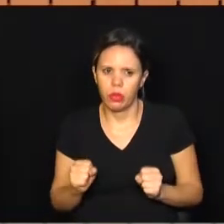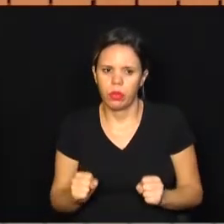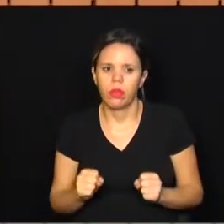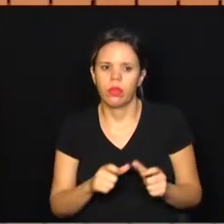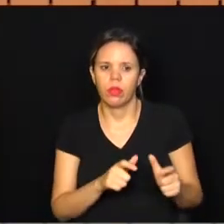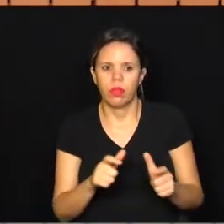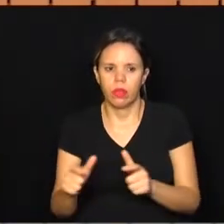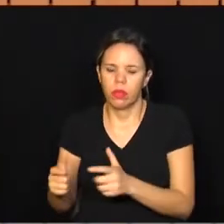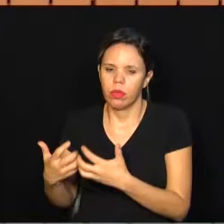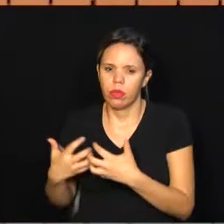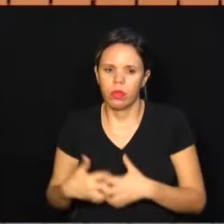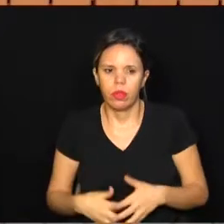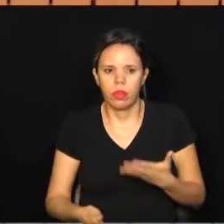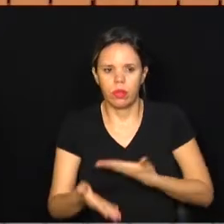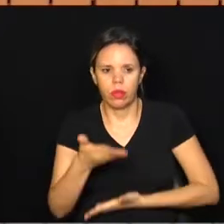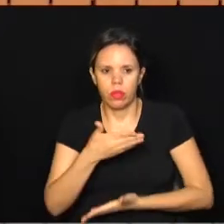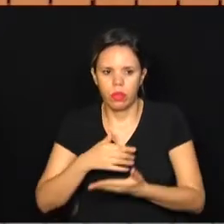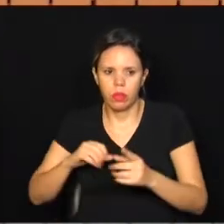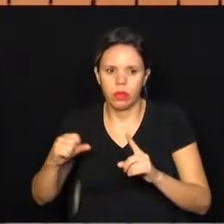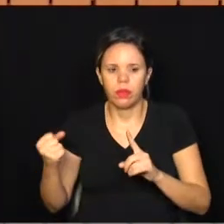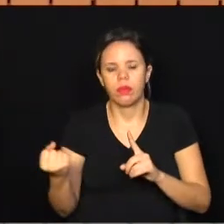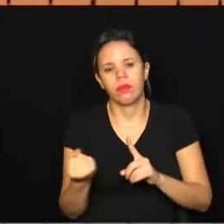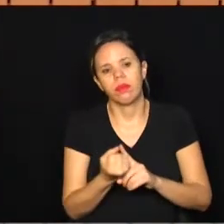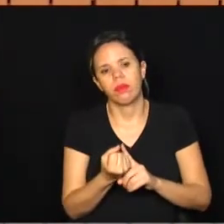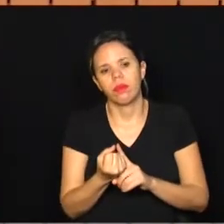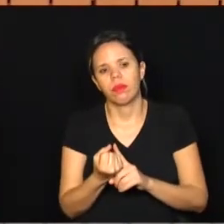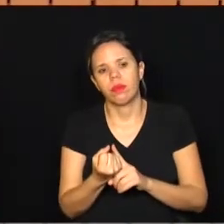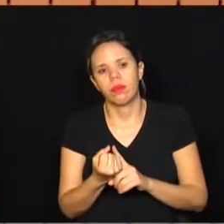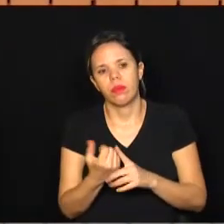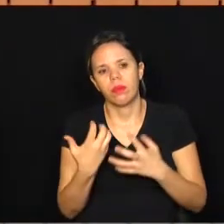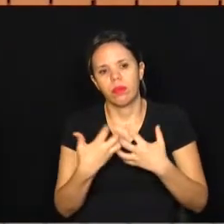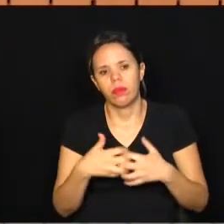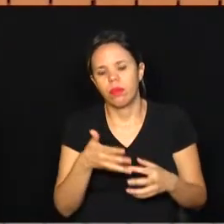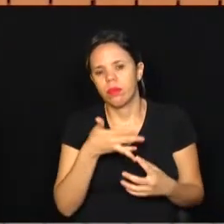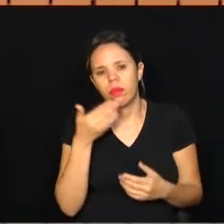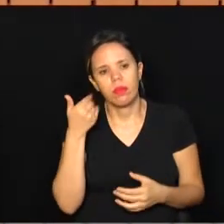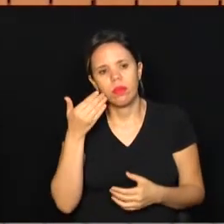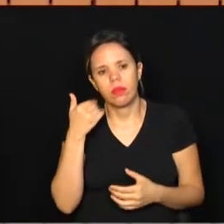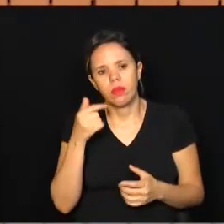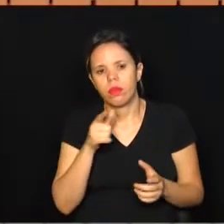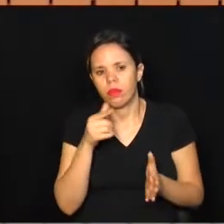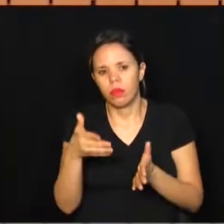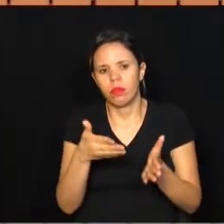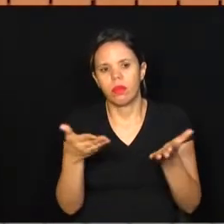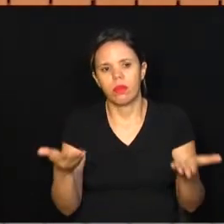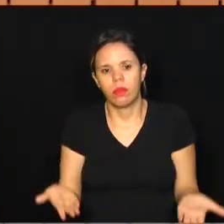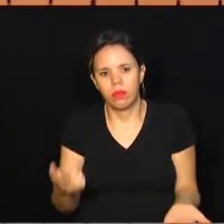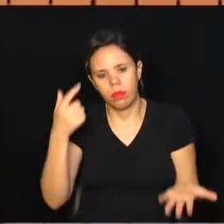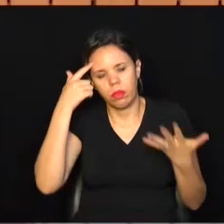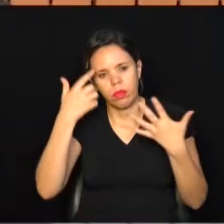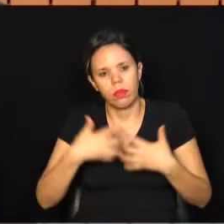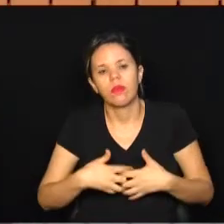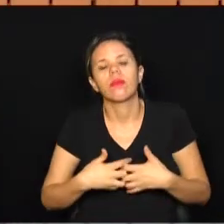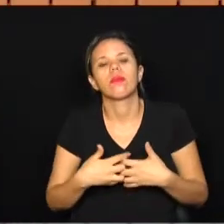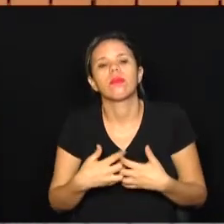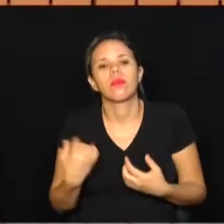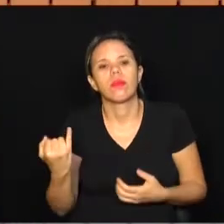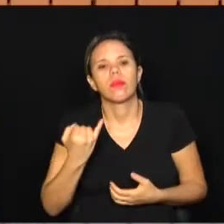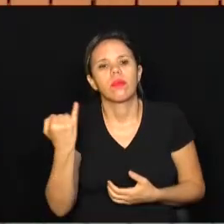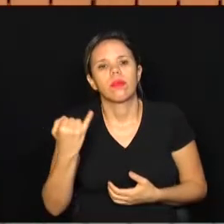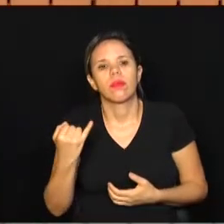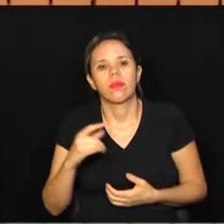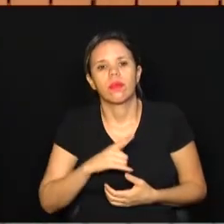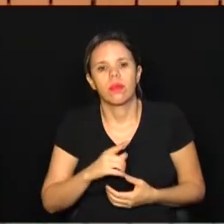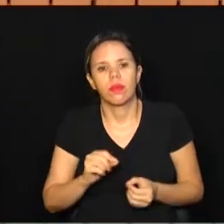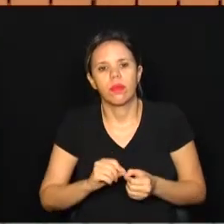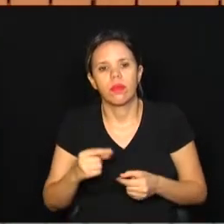de lazer, de convivência social, né, e de recuperação do próprio manancial. Então, eu penso que é muito importante a gente